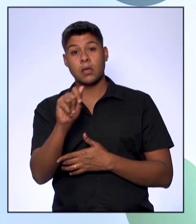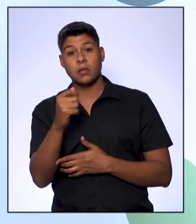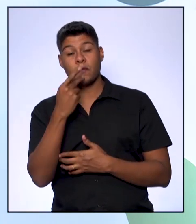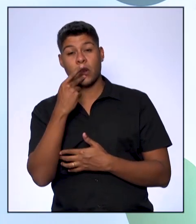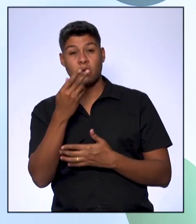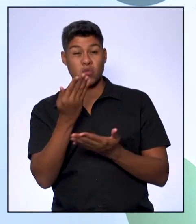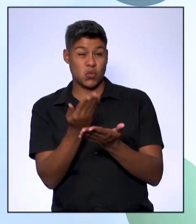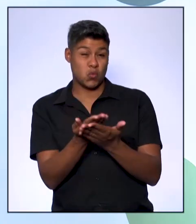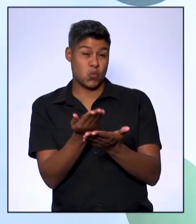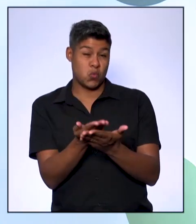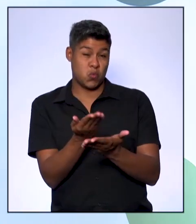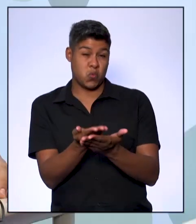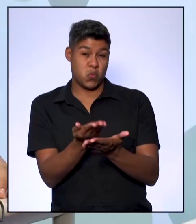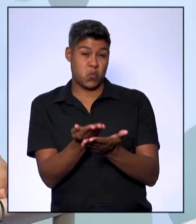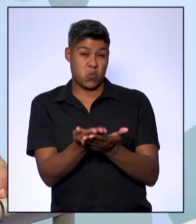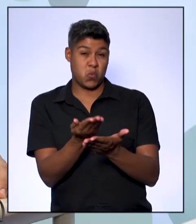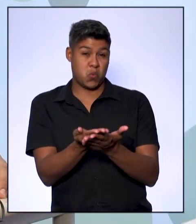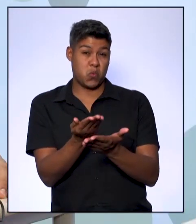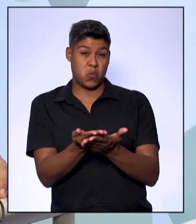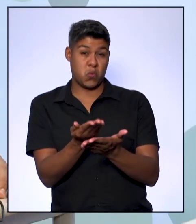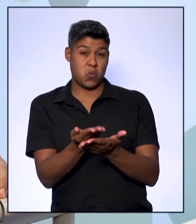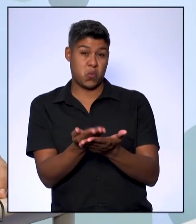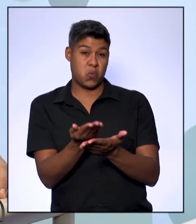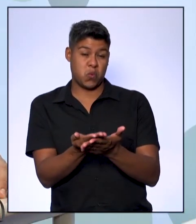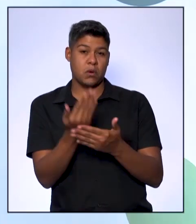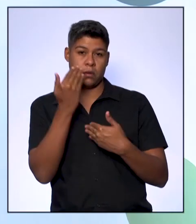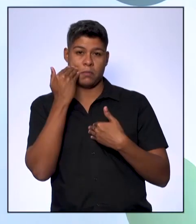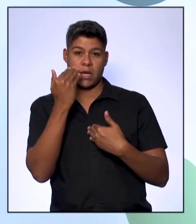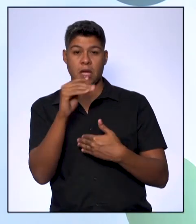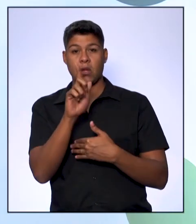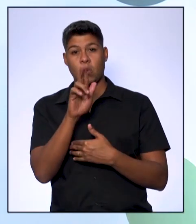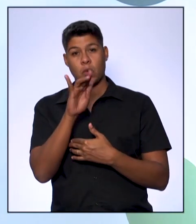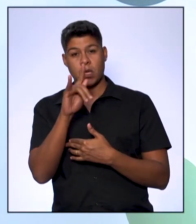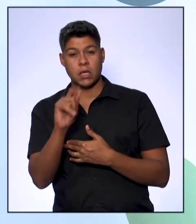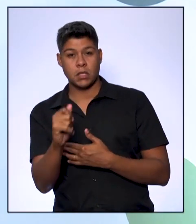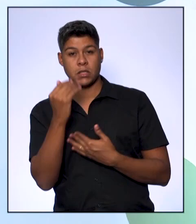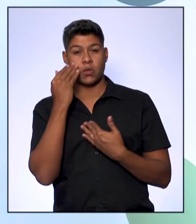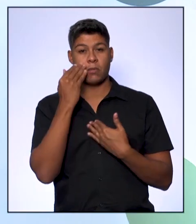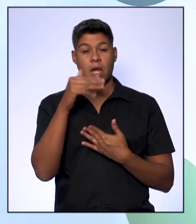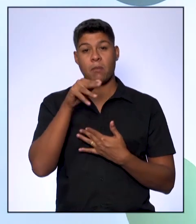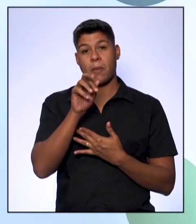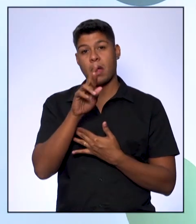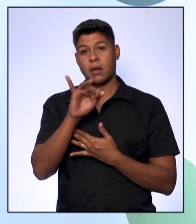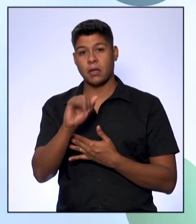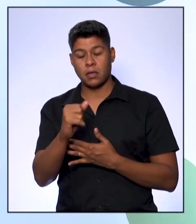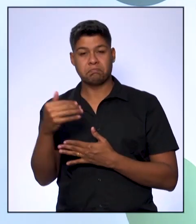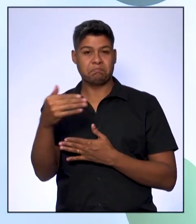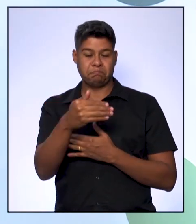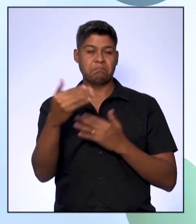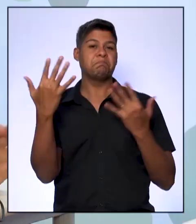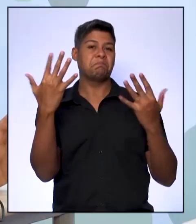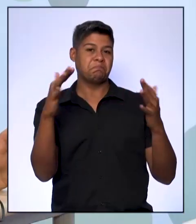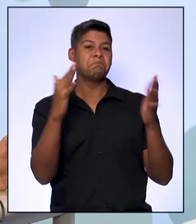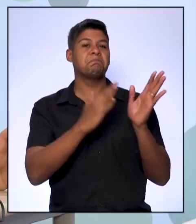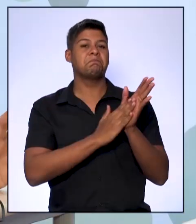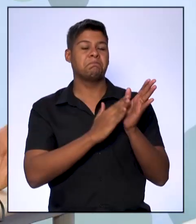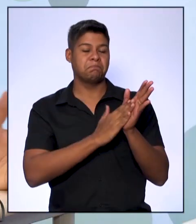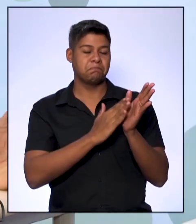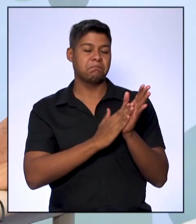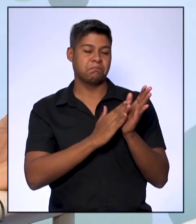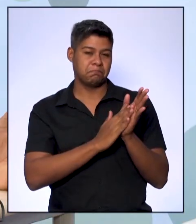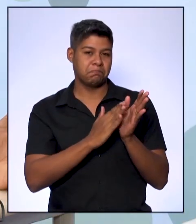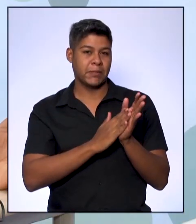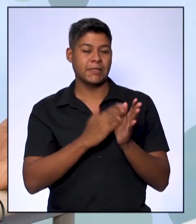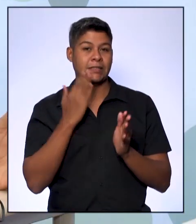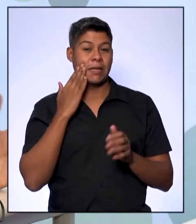estudei muito estudei muito né obrigado luiz obrigado maria legal bacana vai participação muito bem então